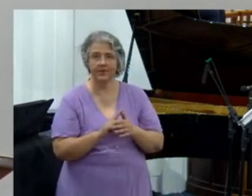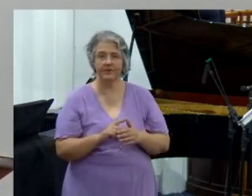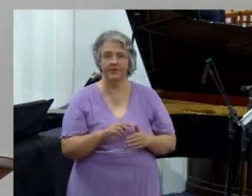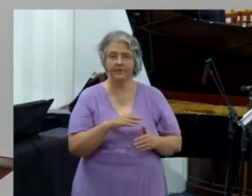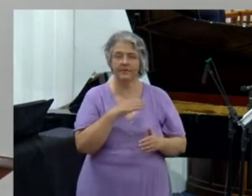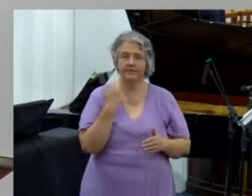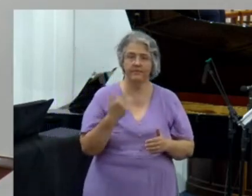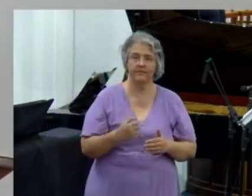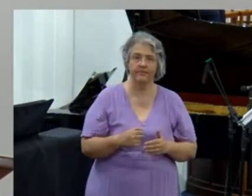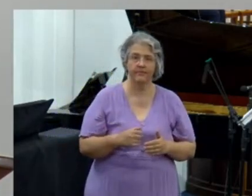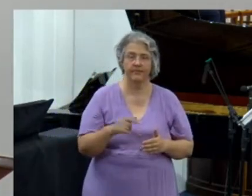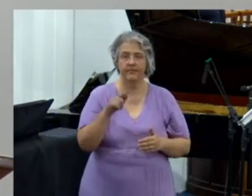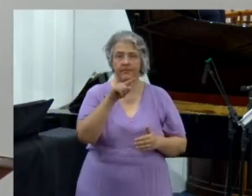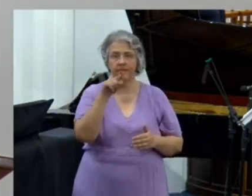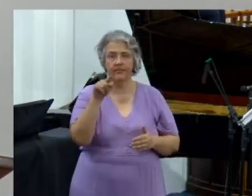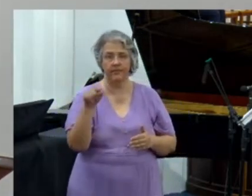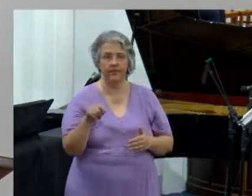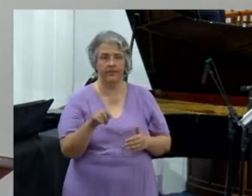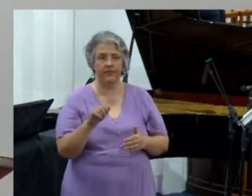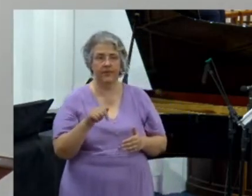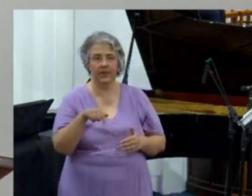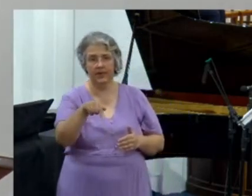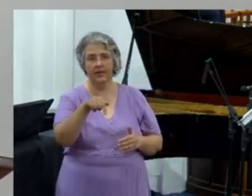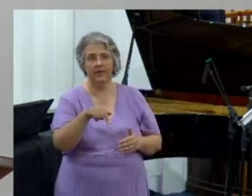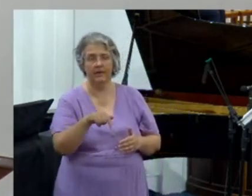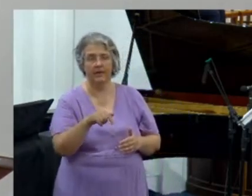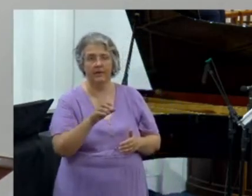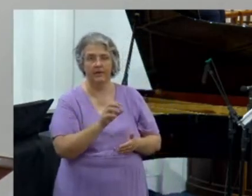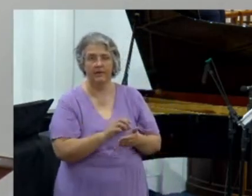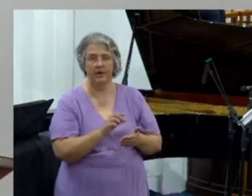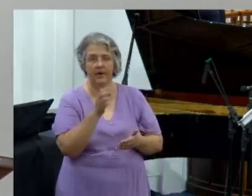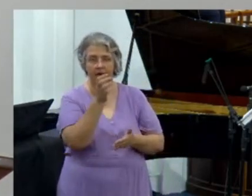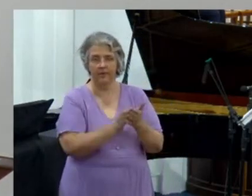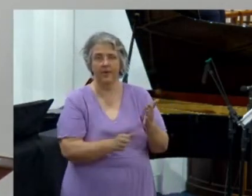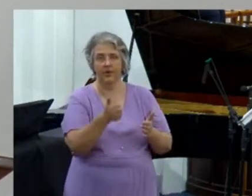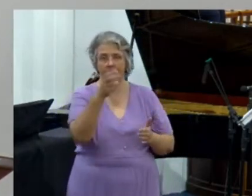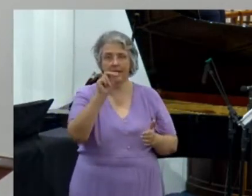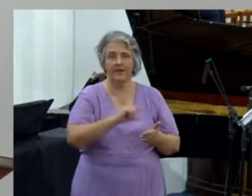Ezequiel capítulo 10, versículo 18.